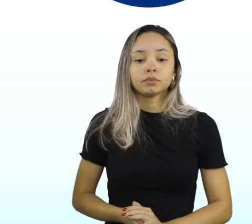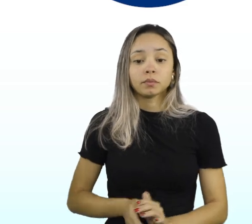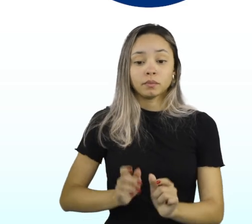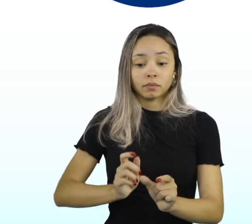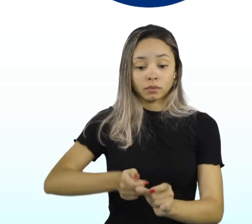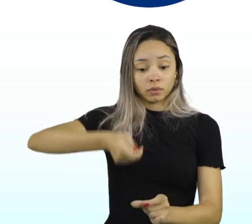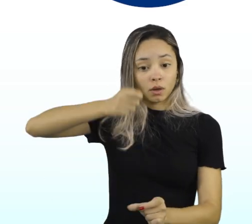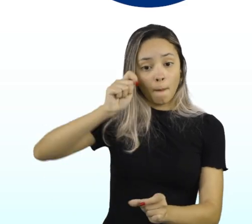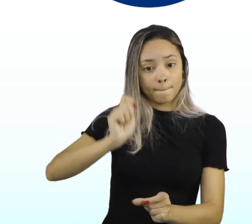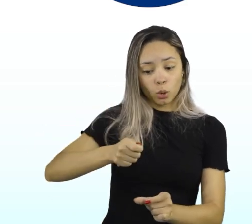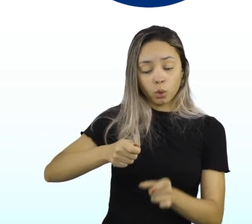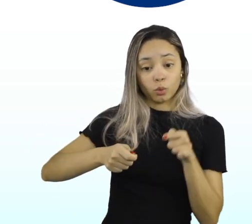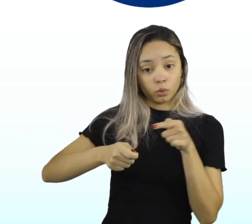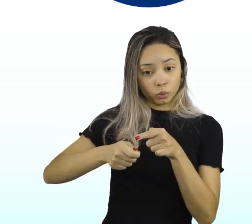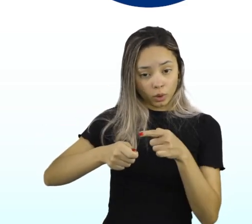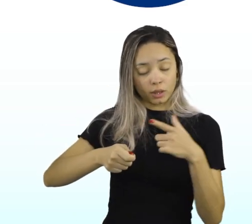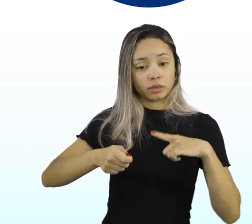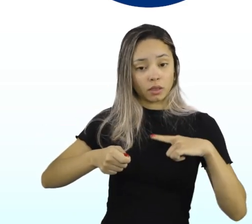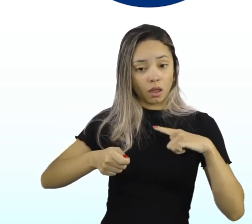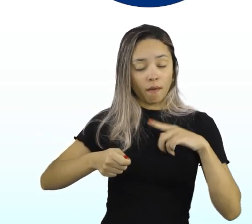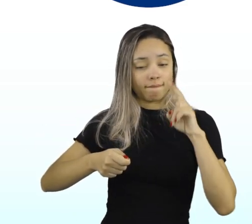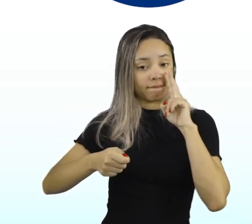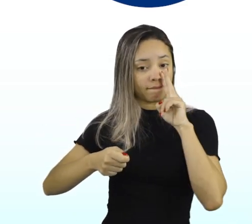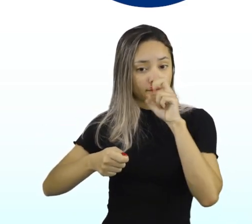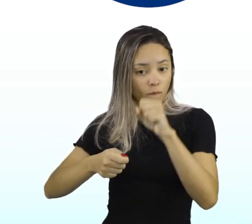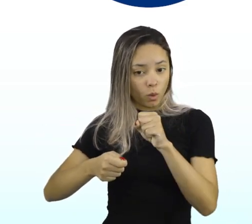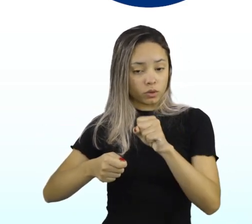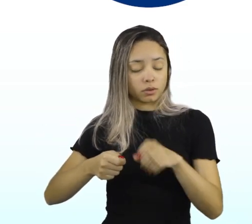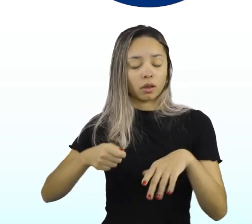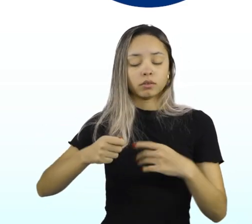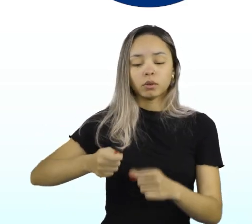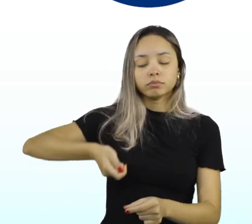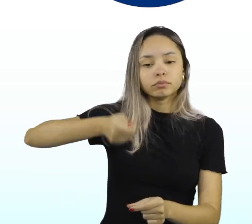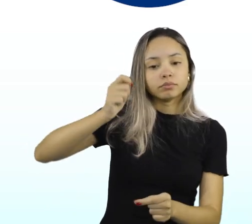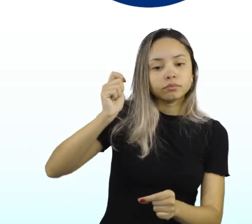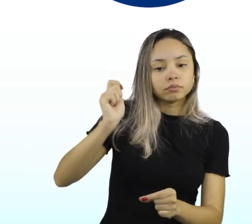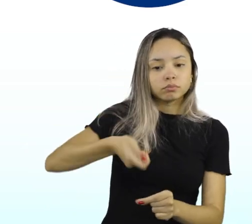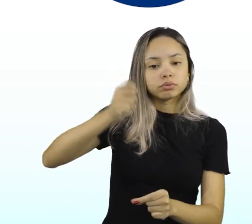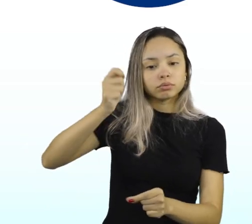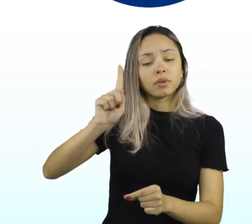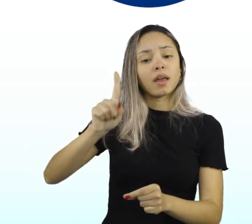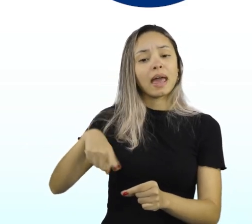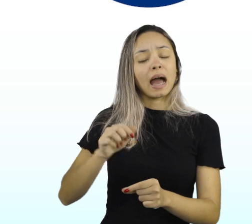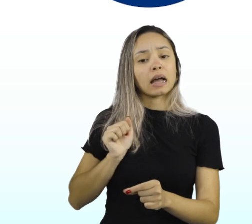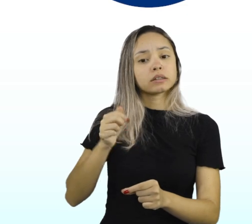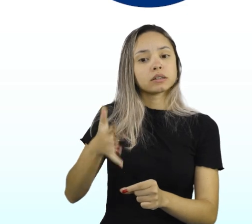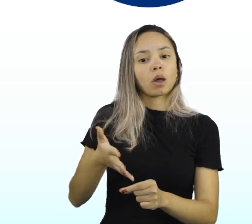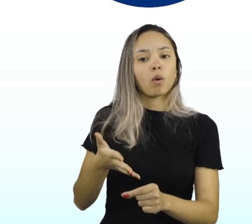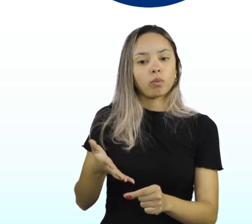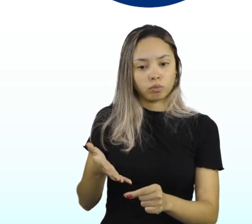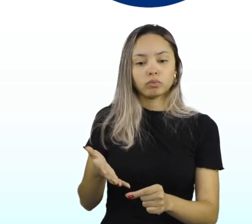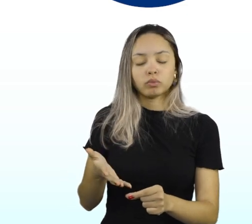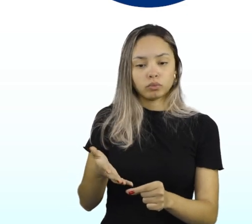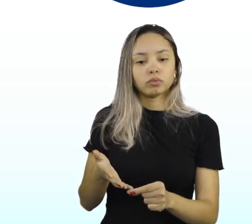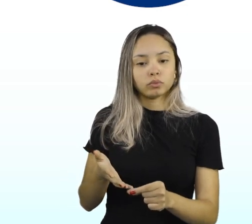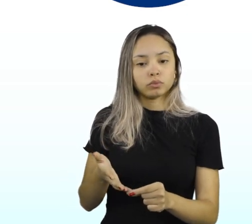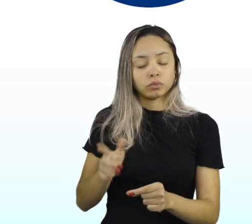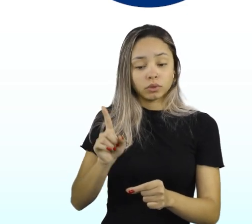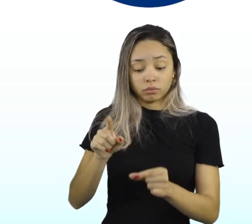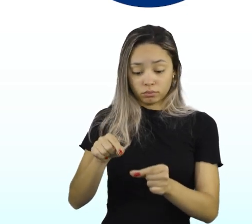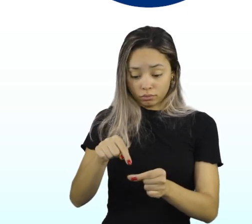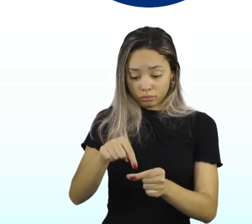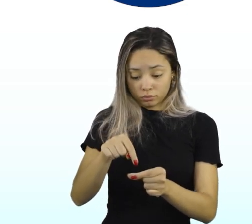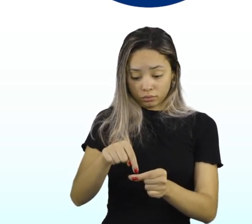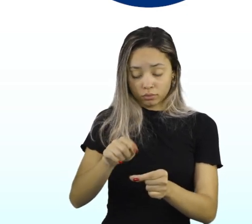martelo aplica a força no prego, então o martelo aplicou uma força de ação, onde essa força de ação vai estar sobre o